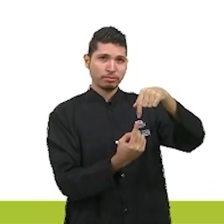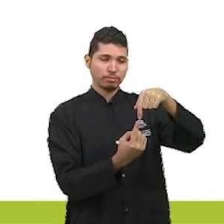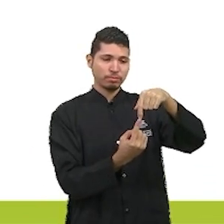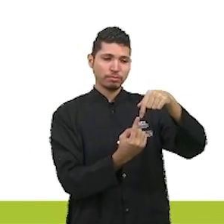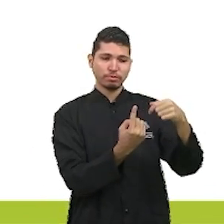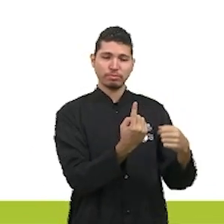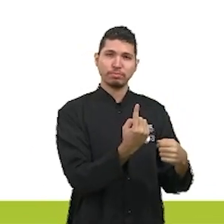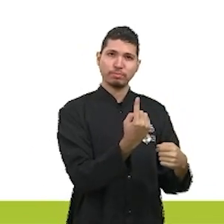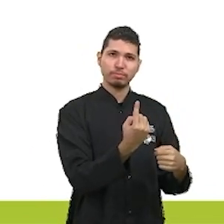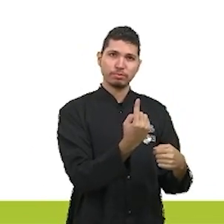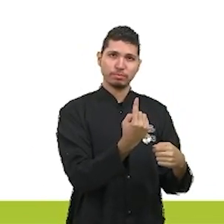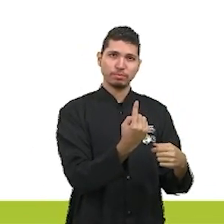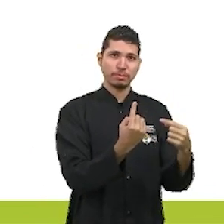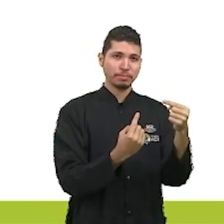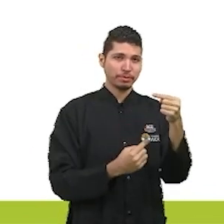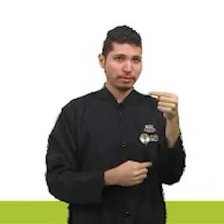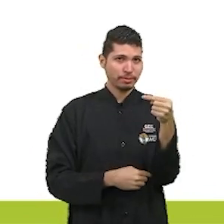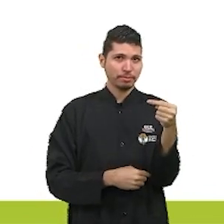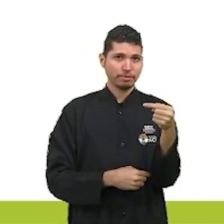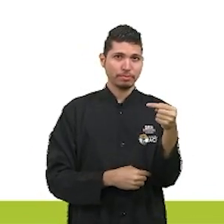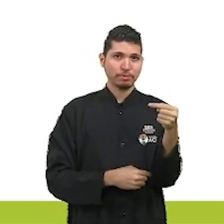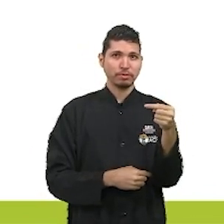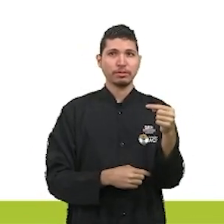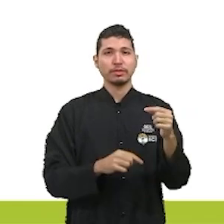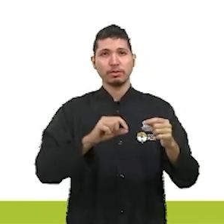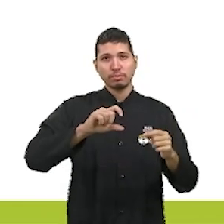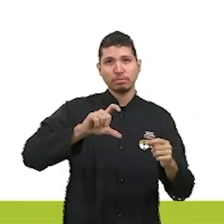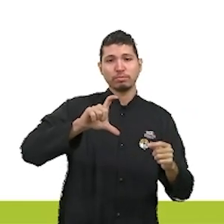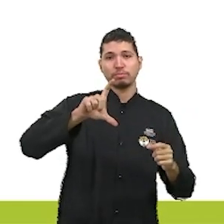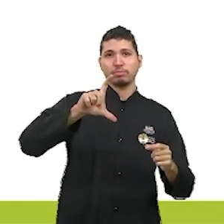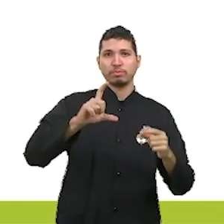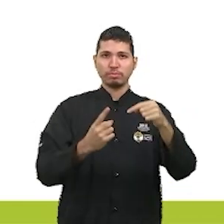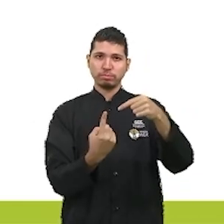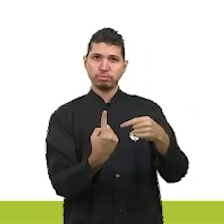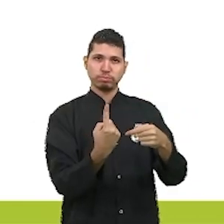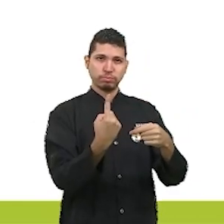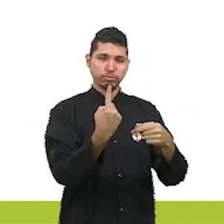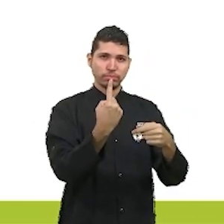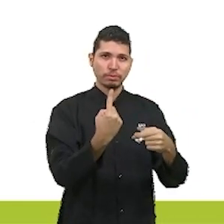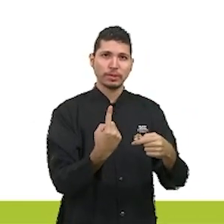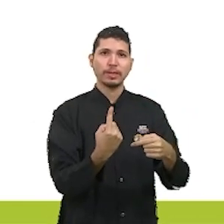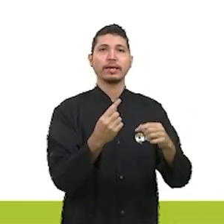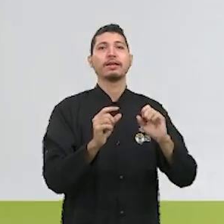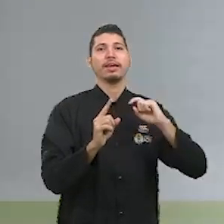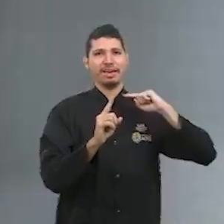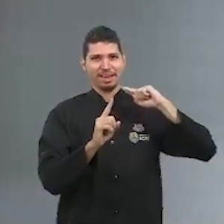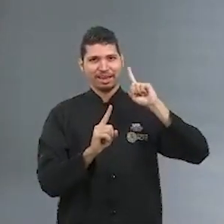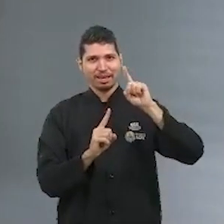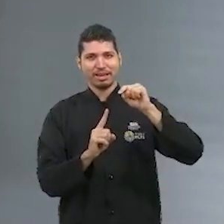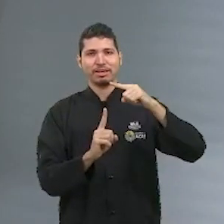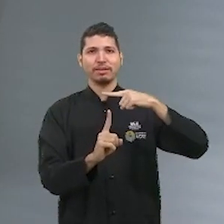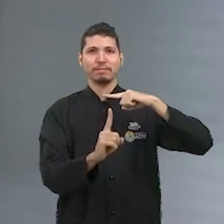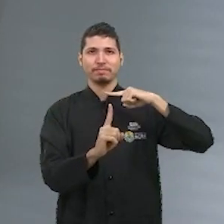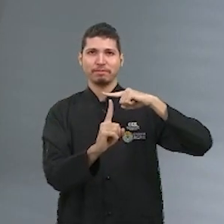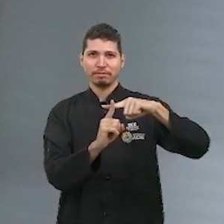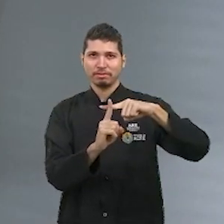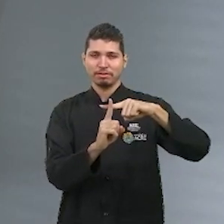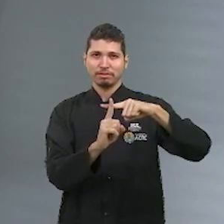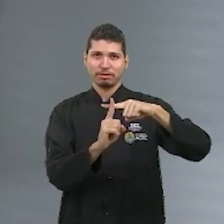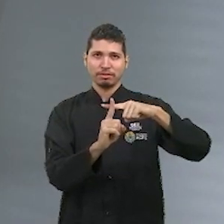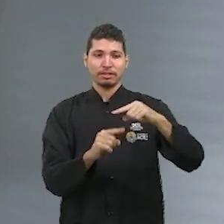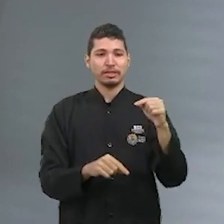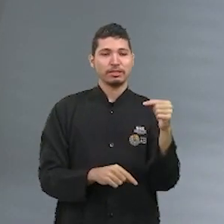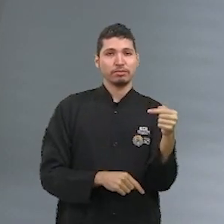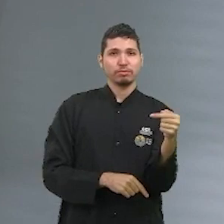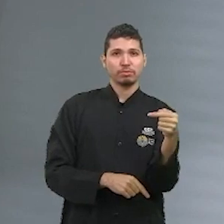negativo, é o polo negativo. E o maior é o polo positivo. E quando eu falo do polo negativo, esse